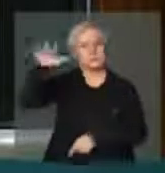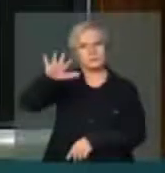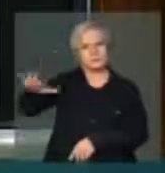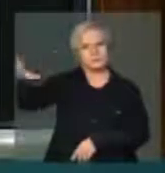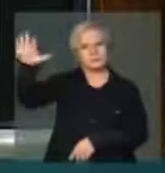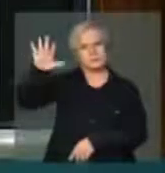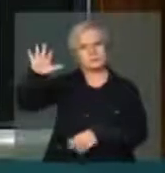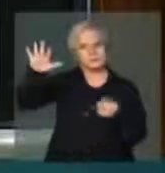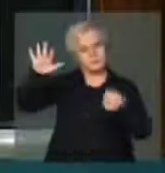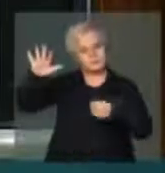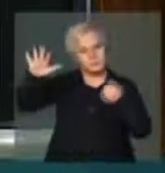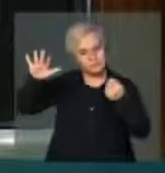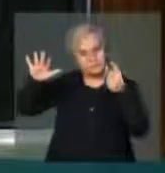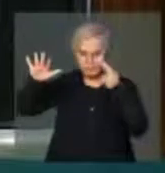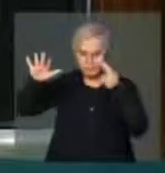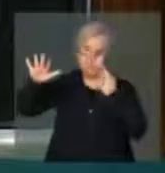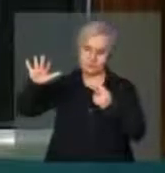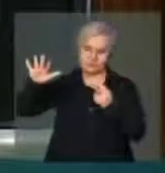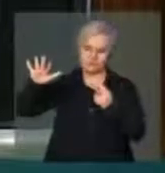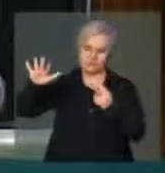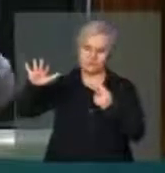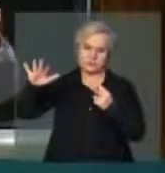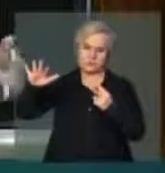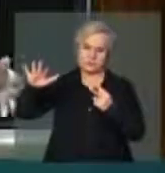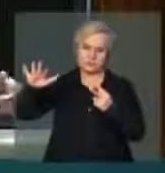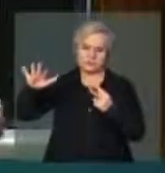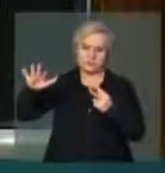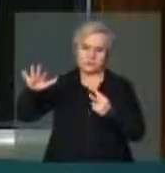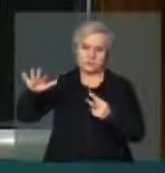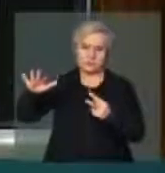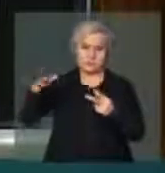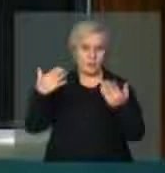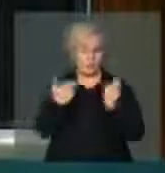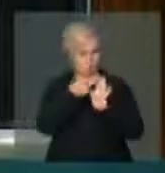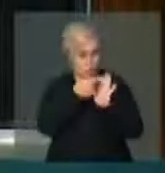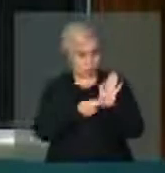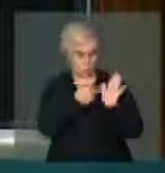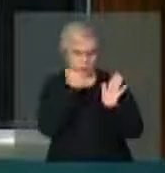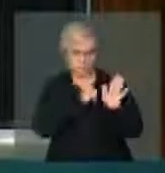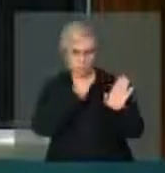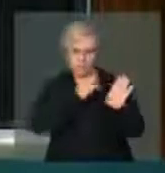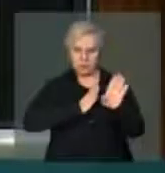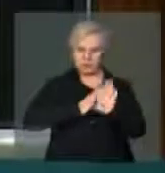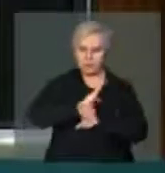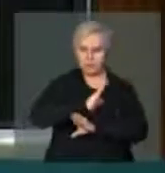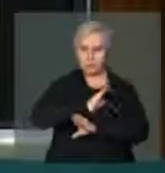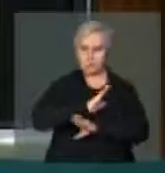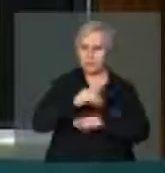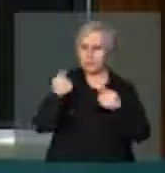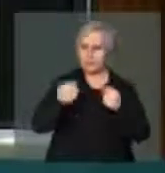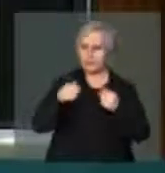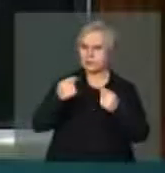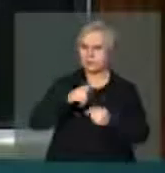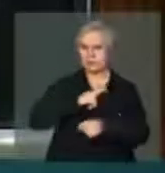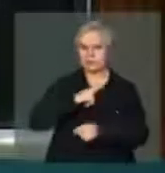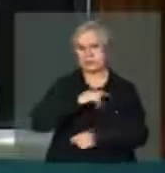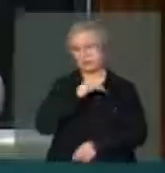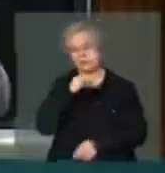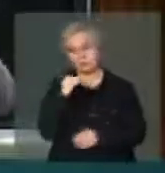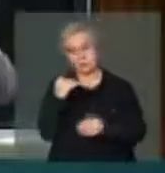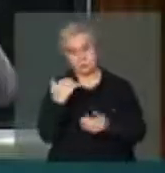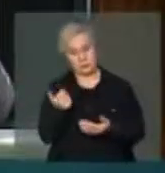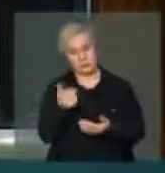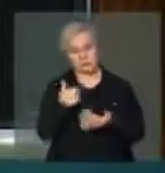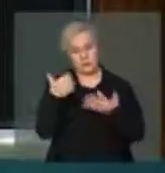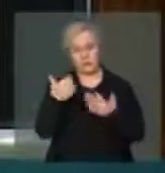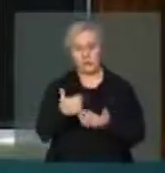tem que se ver que esse nosso projeto aprovado, A gente tem o Tocantins, eu estava